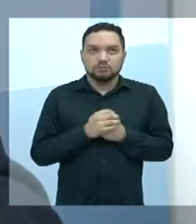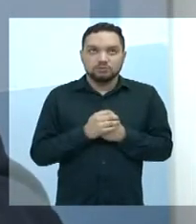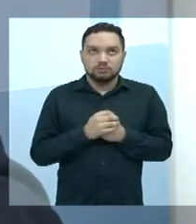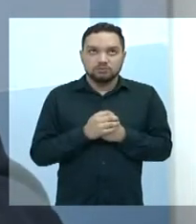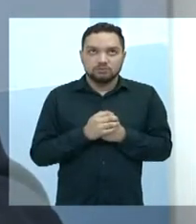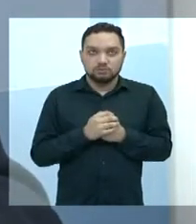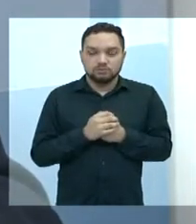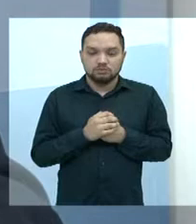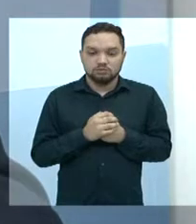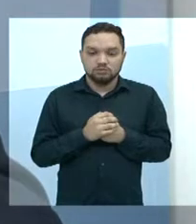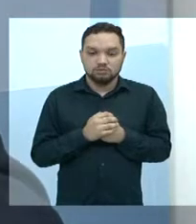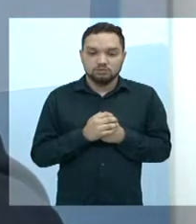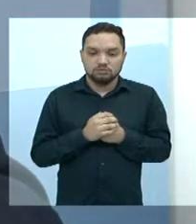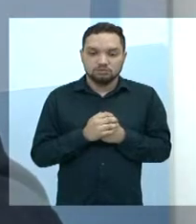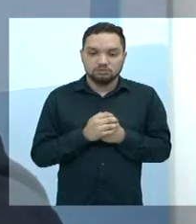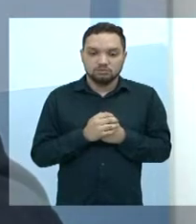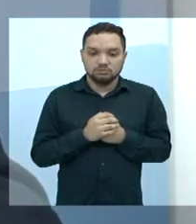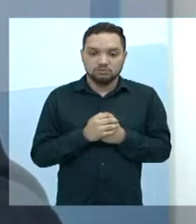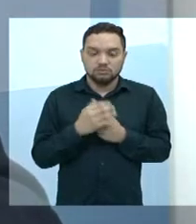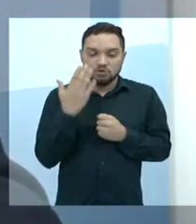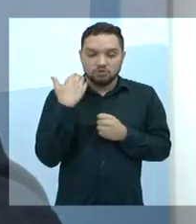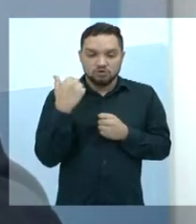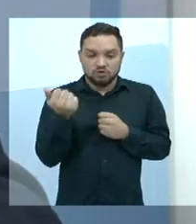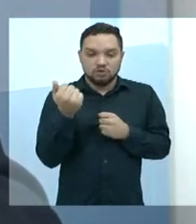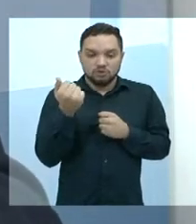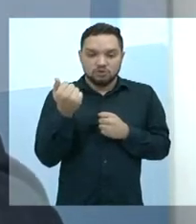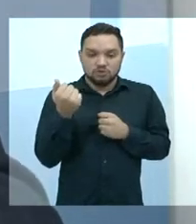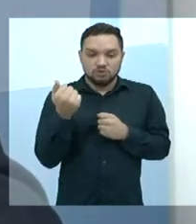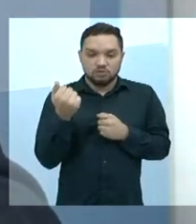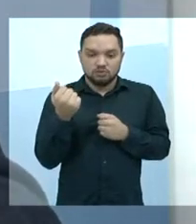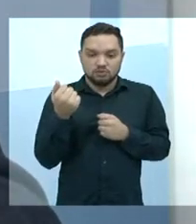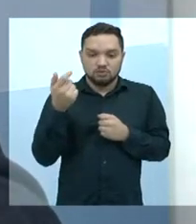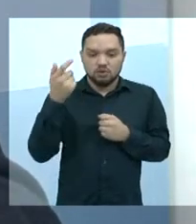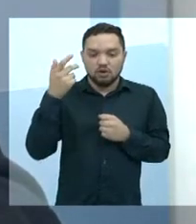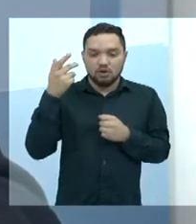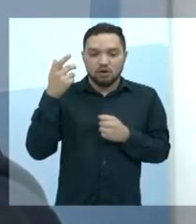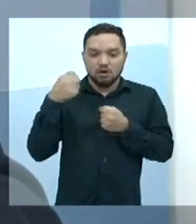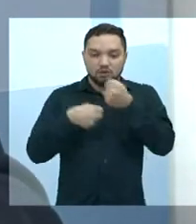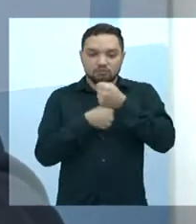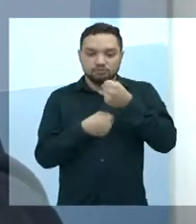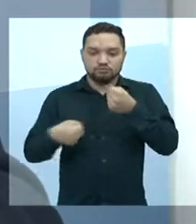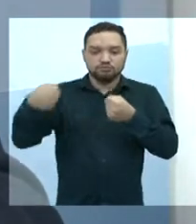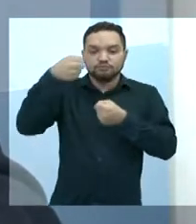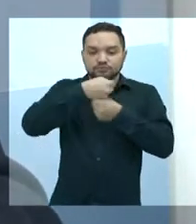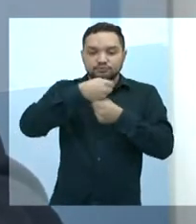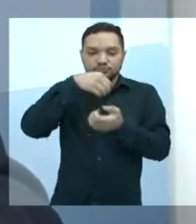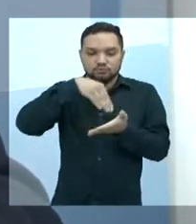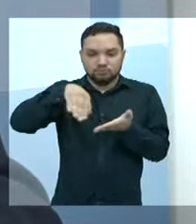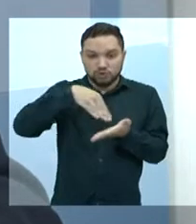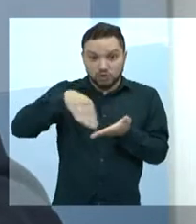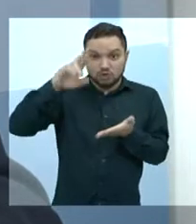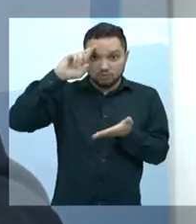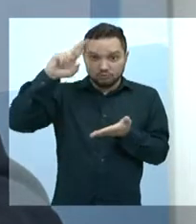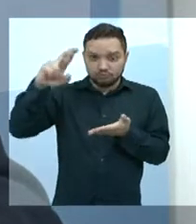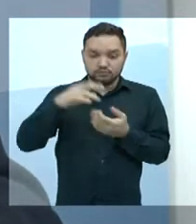fui convocado para dirigi um escritório da Coelce, depois